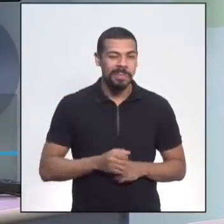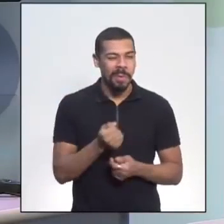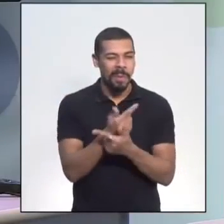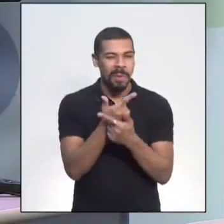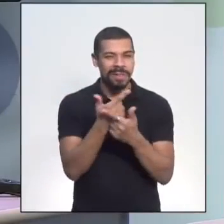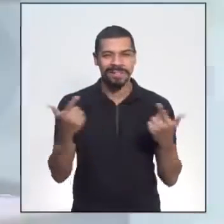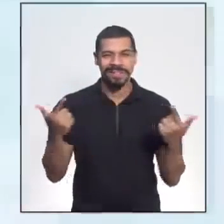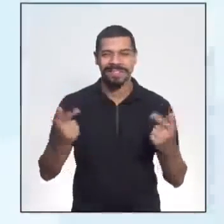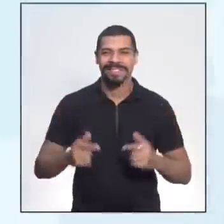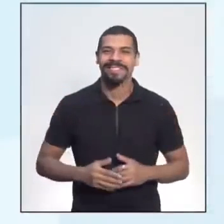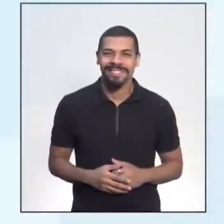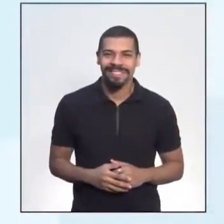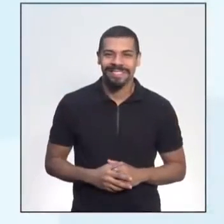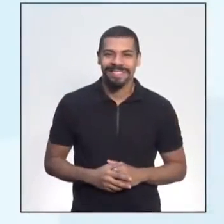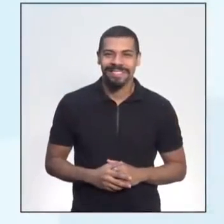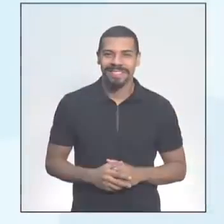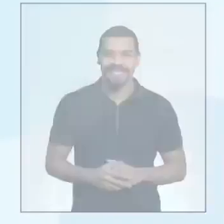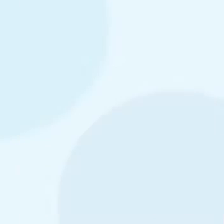Boa sorte.